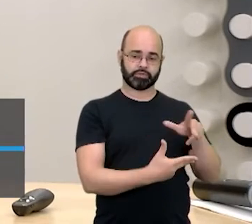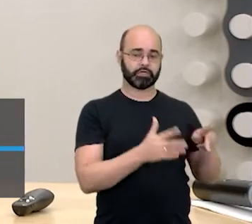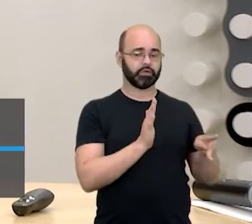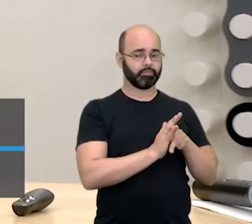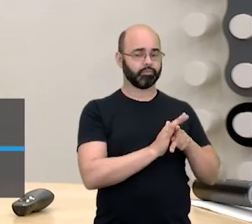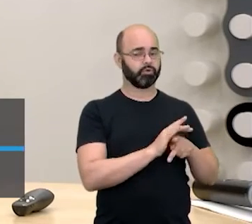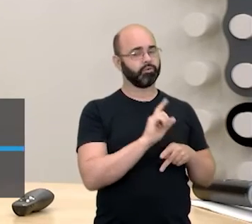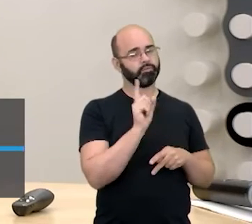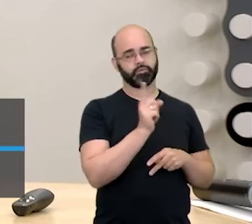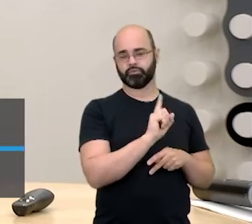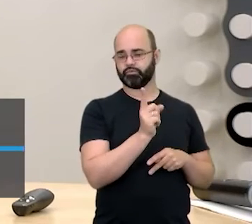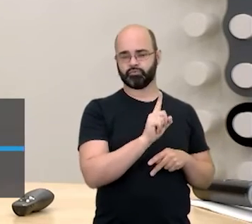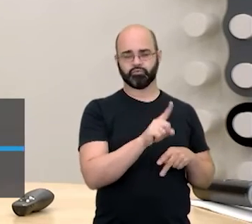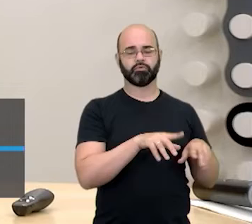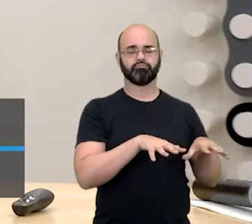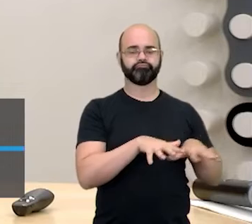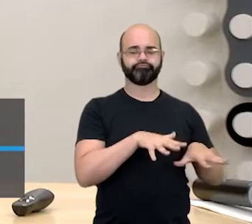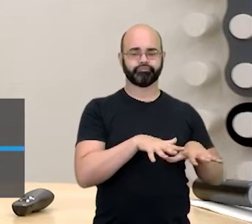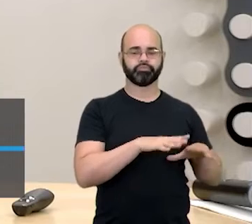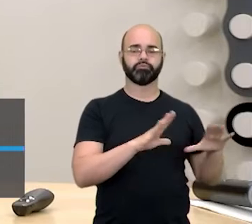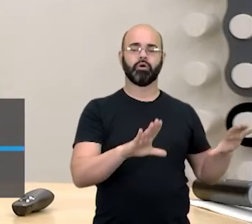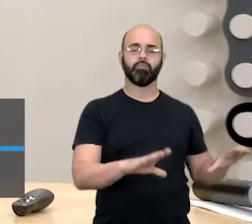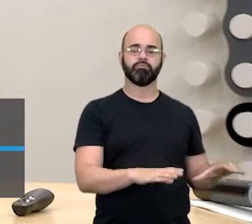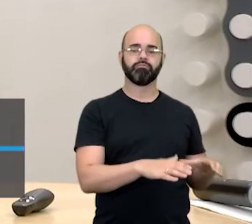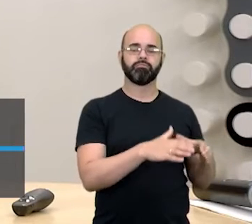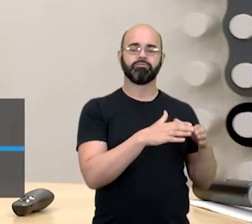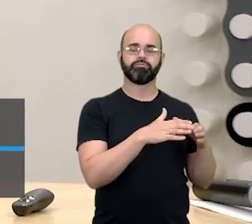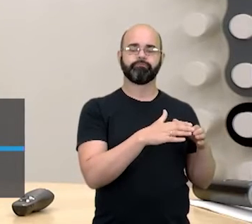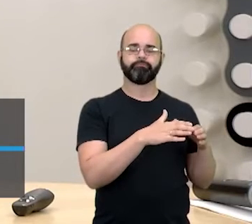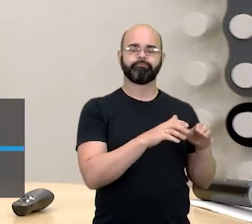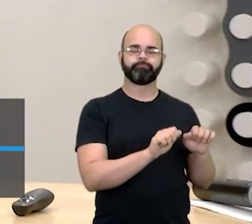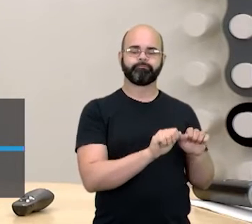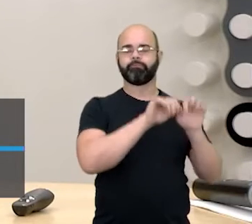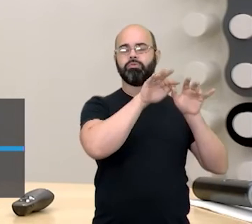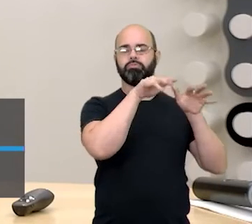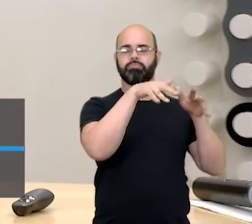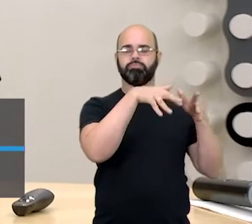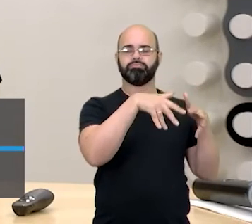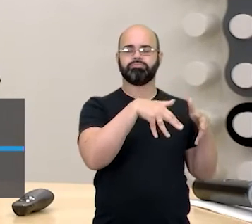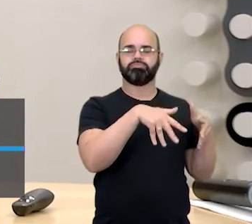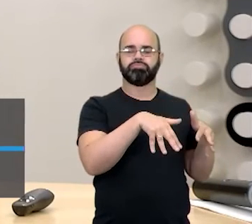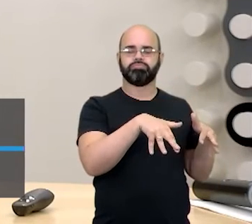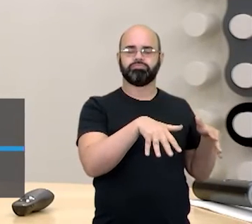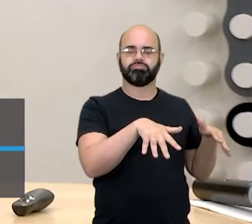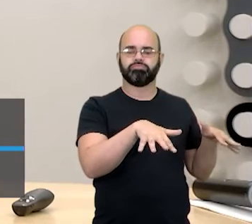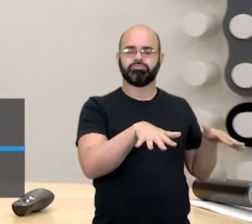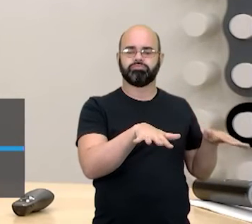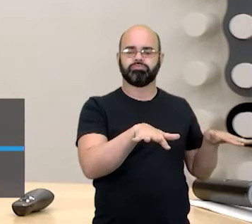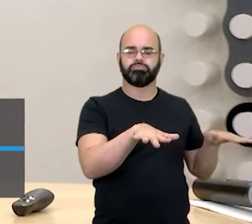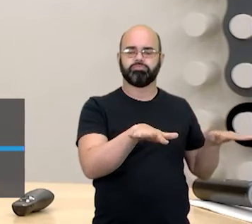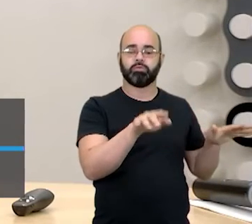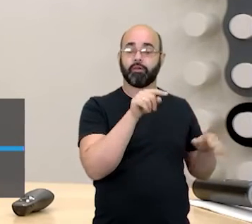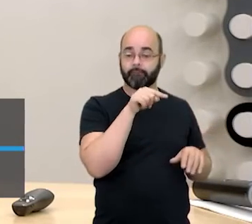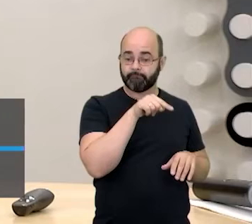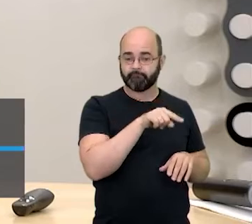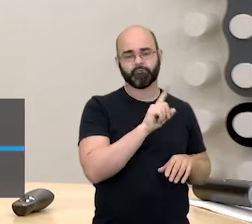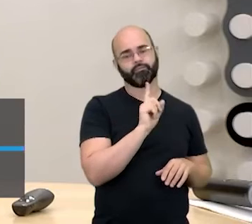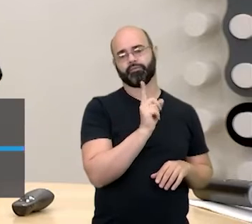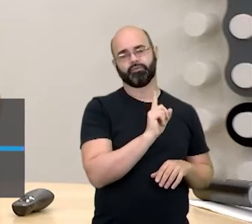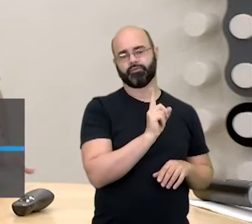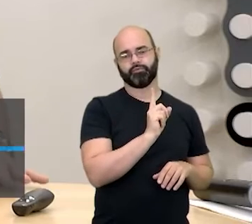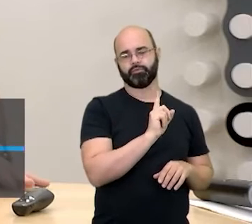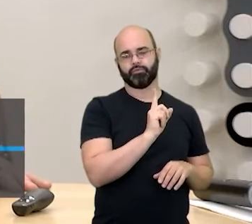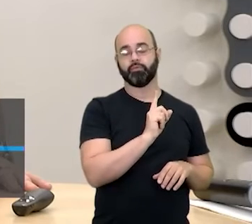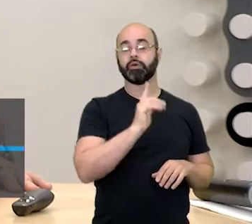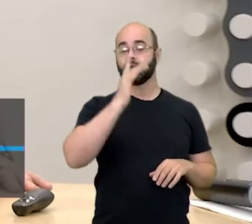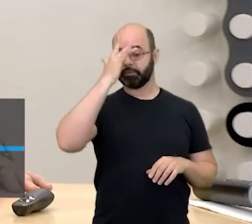viu, de tectonismo e vulcanismo, mas são, né, interferências aí do ser humano por processos, né, mais